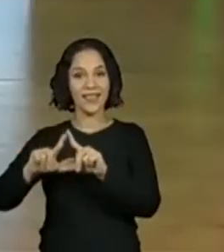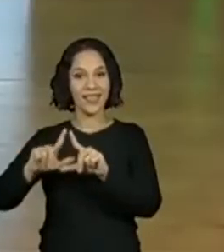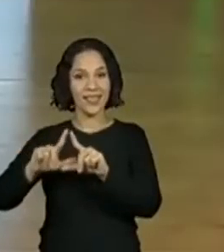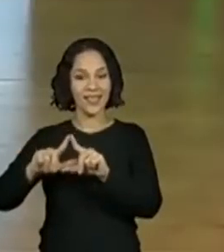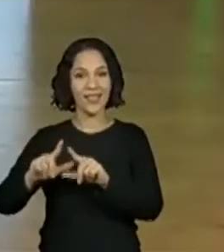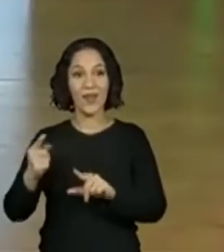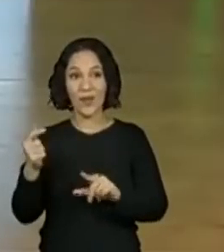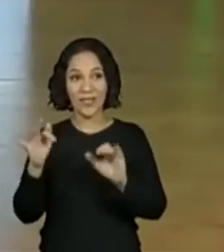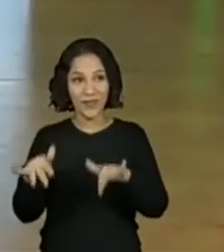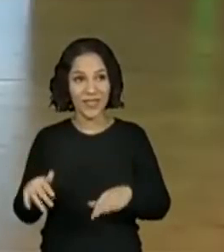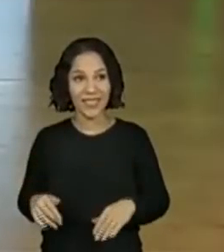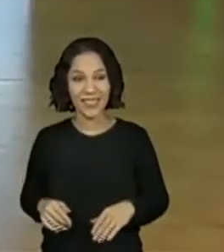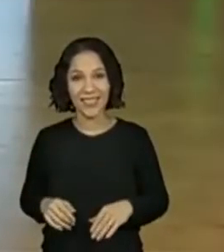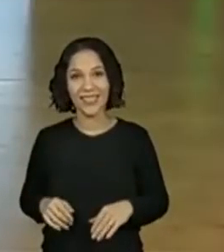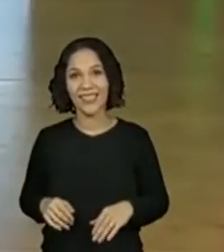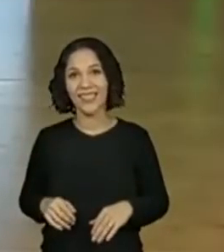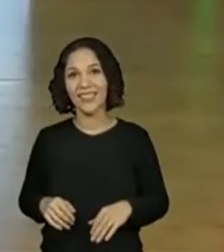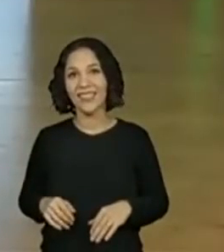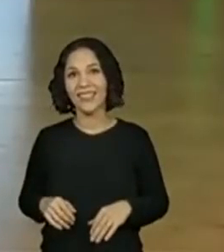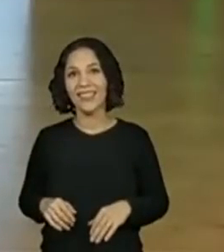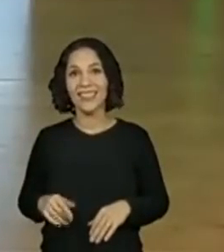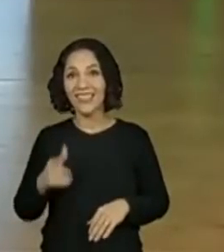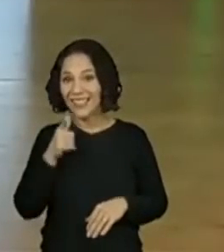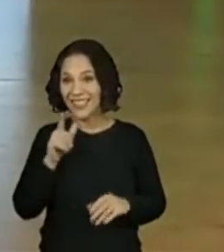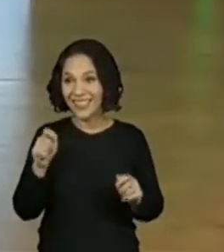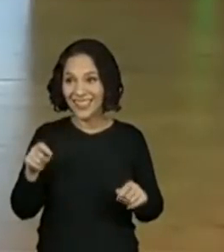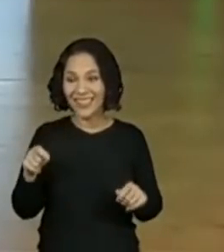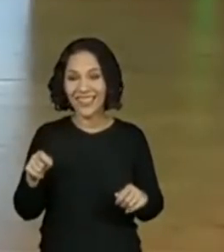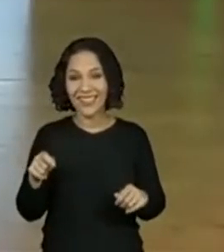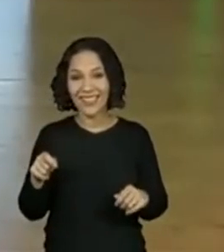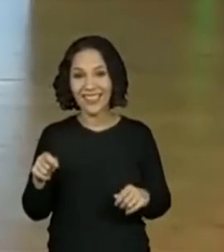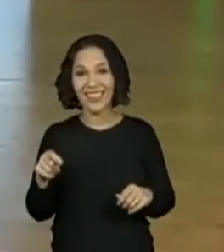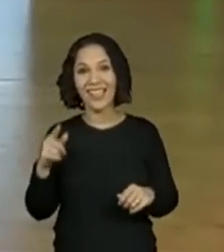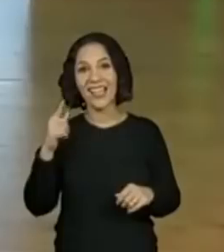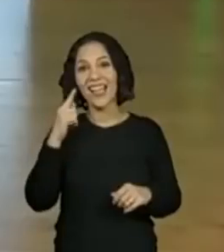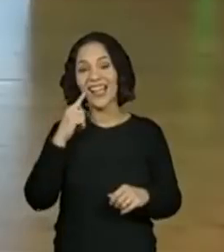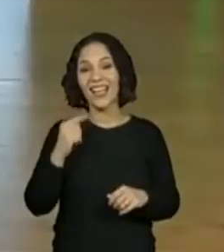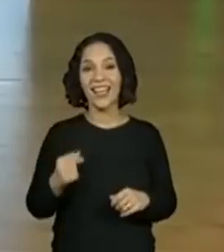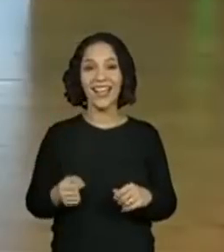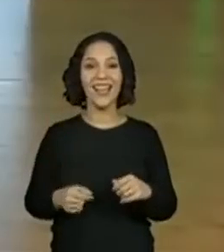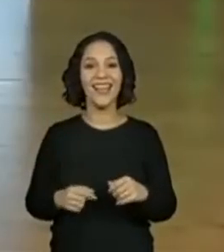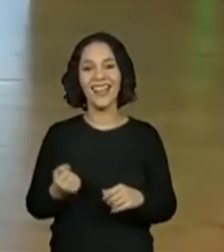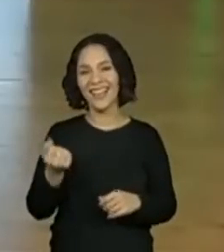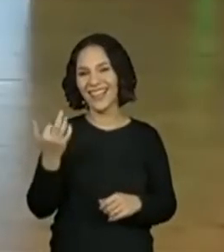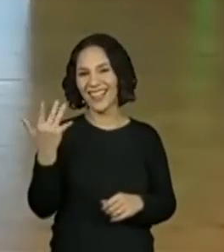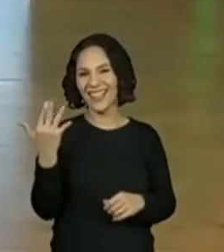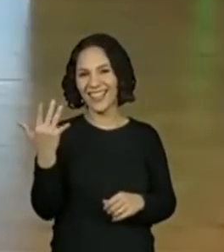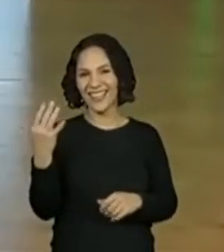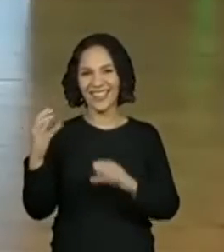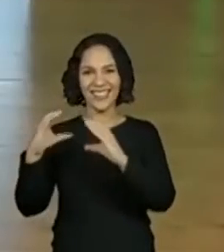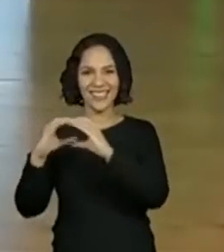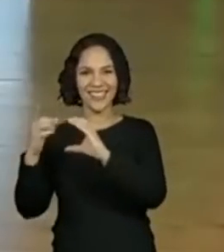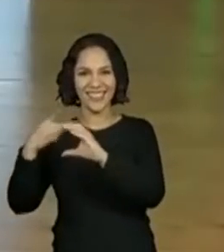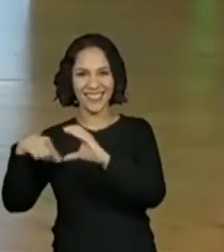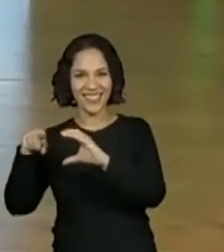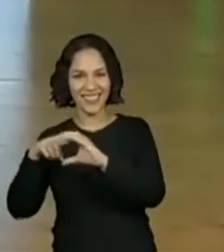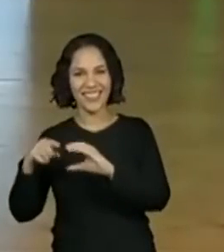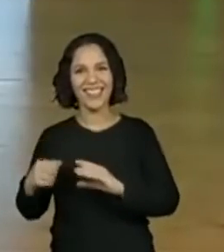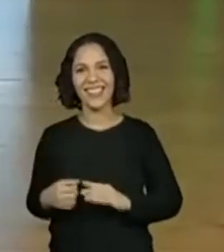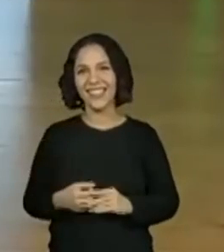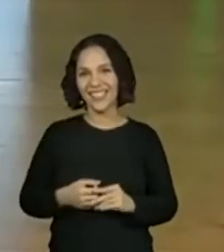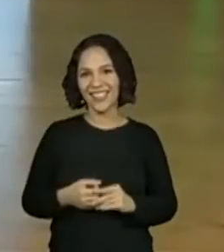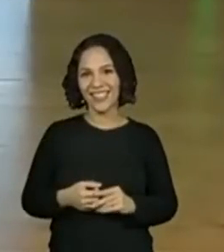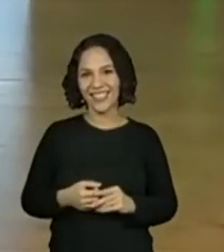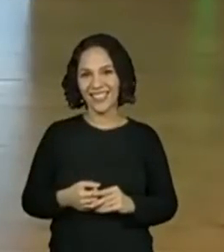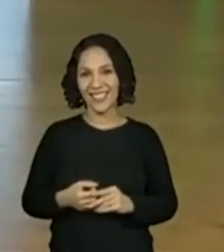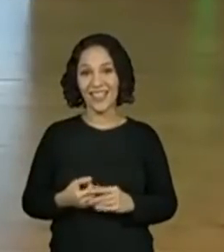Bora, tá acabando. Olha o horário ali. O... Mão esquerda no Não vai círculo. Dar tempo. Mão esquerda no círculo.